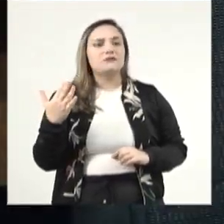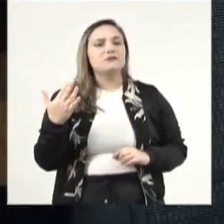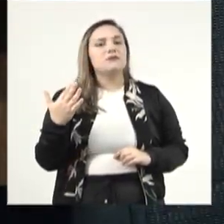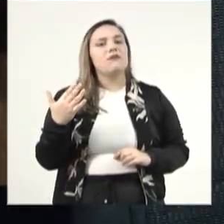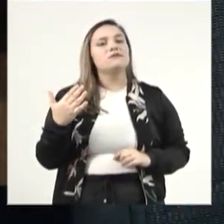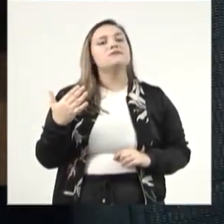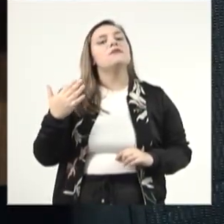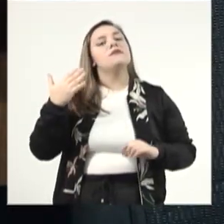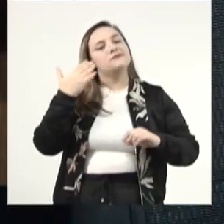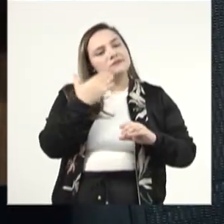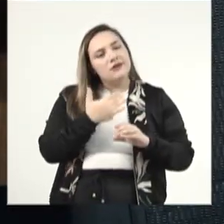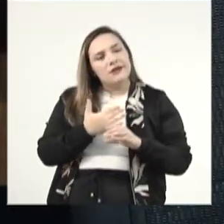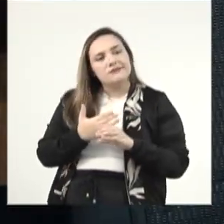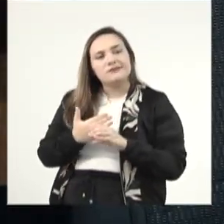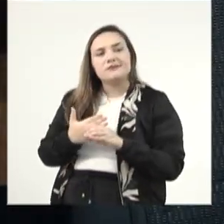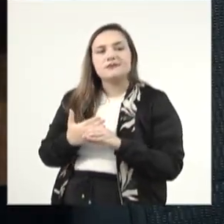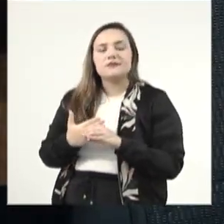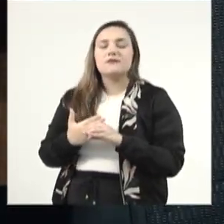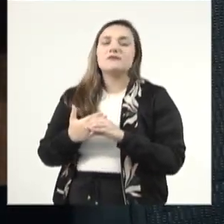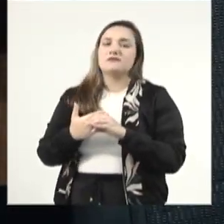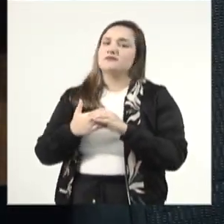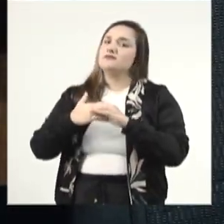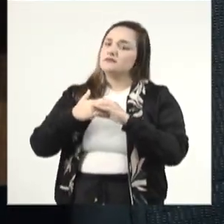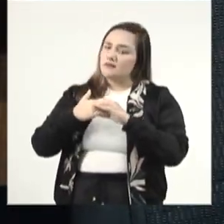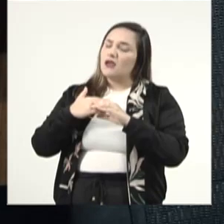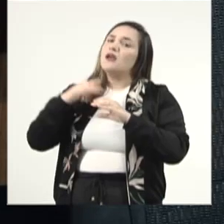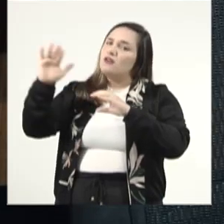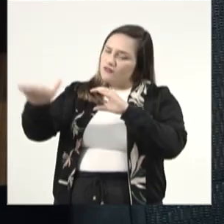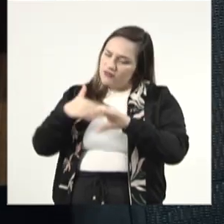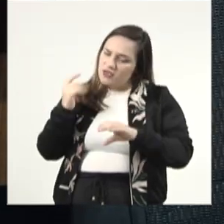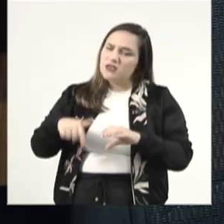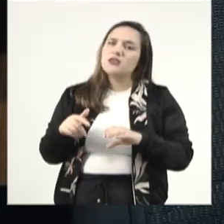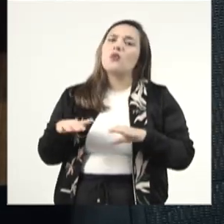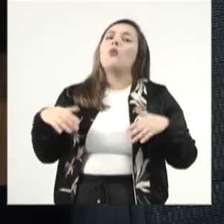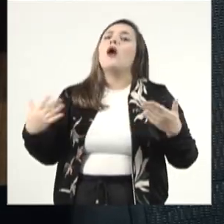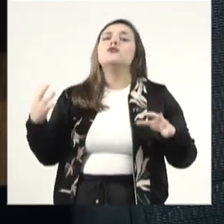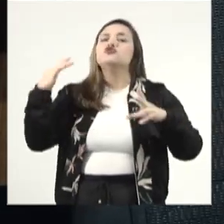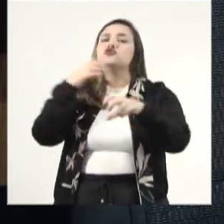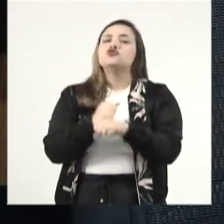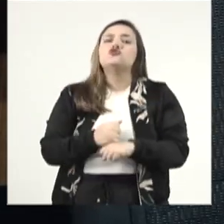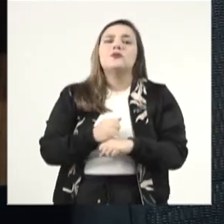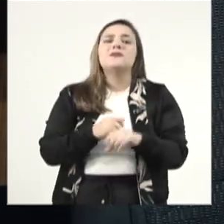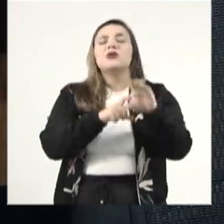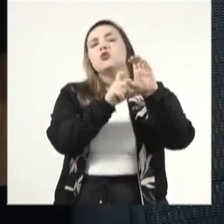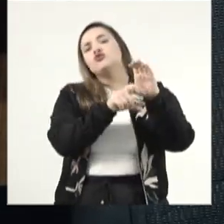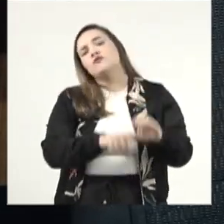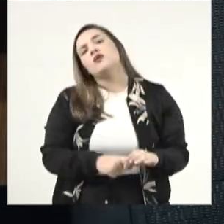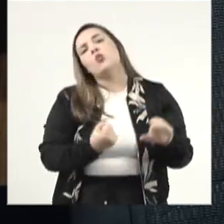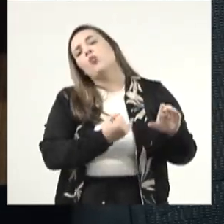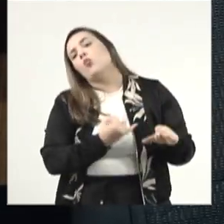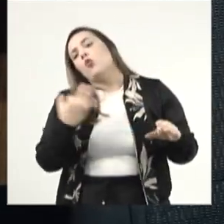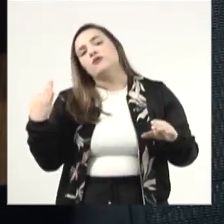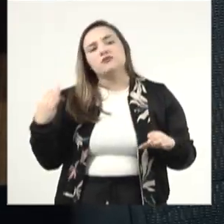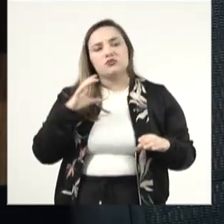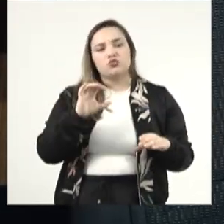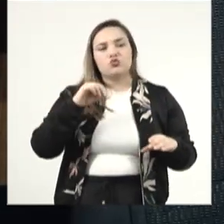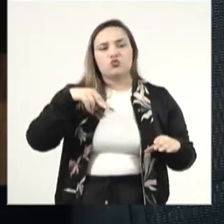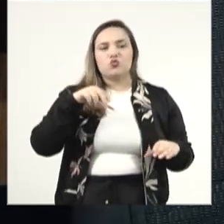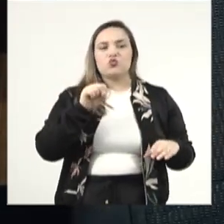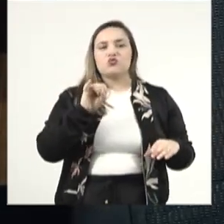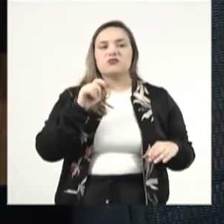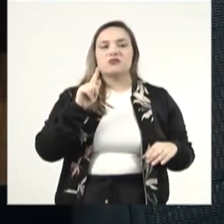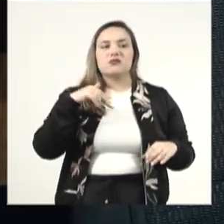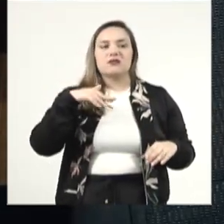enviada a esta casa, estou reiterando nesse momento, o total das dívidas consignadas dos